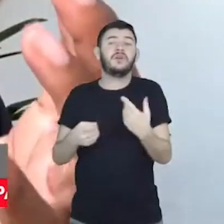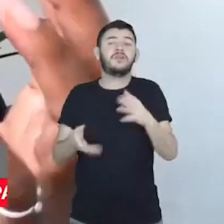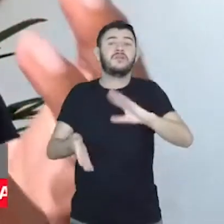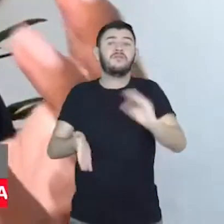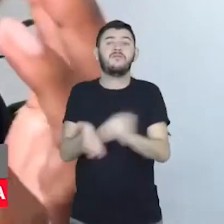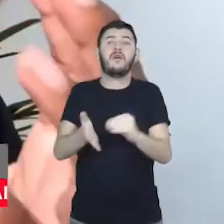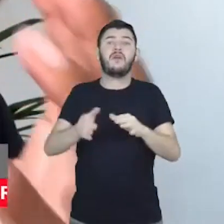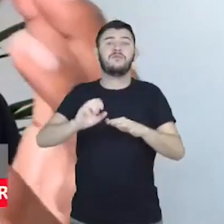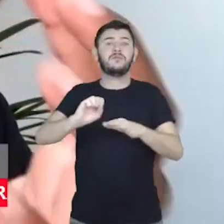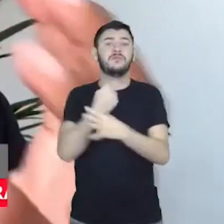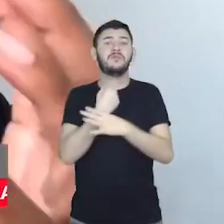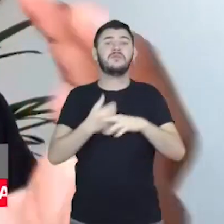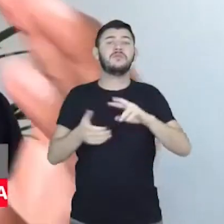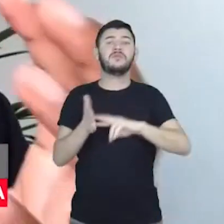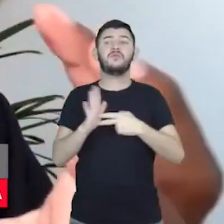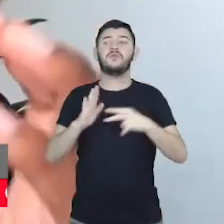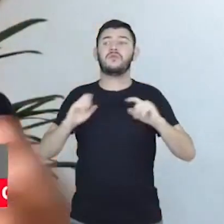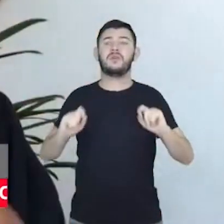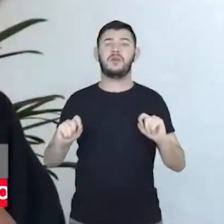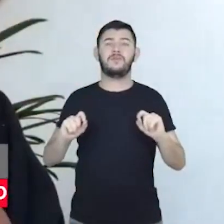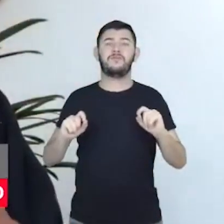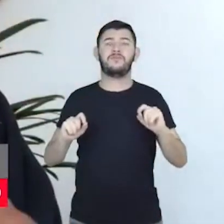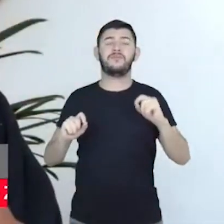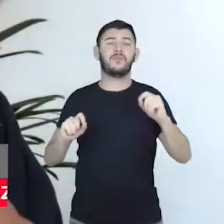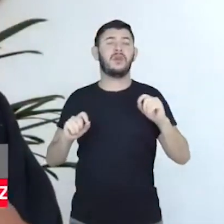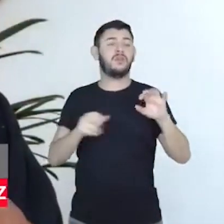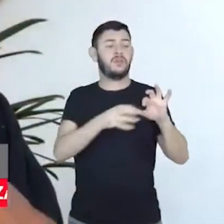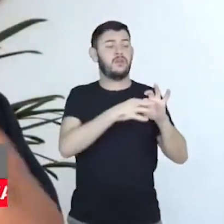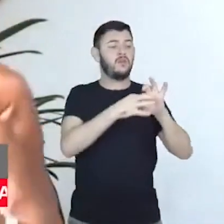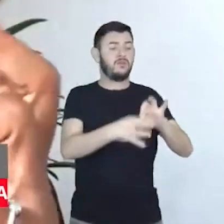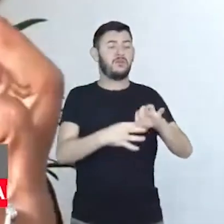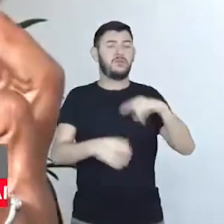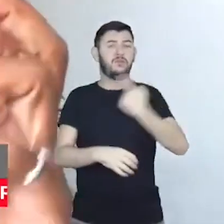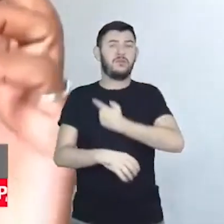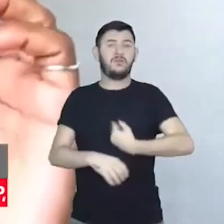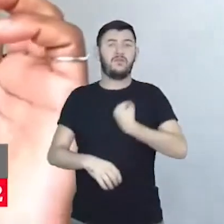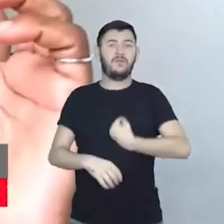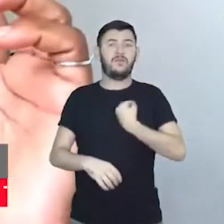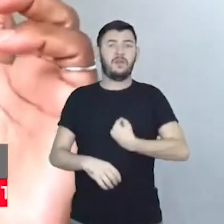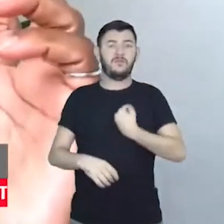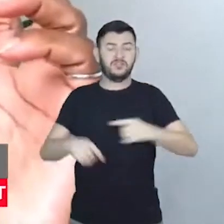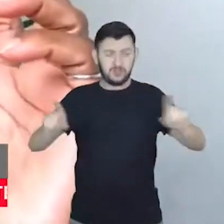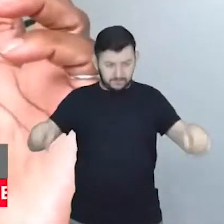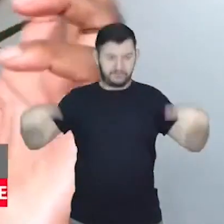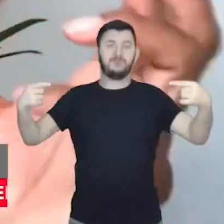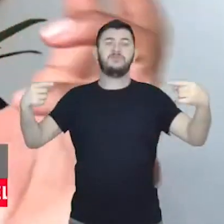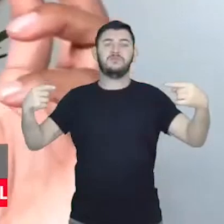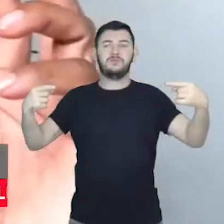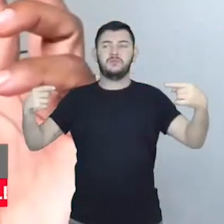vem desse contexto de polarização que a gente está vivendo. Então, a gente realmente tem um